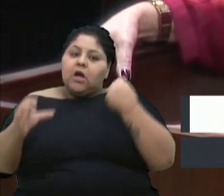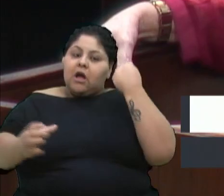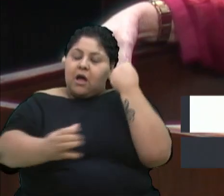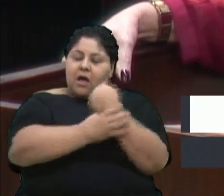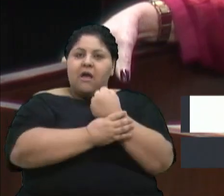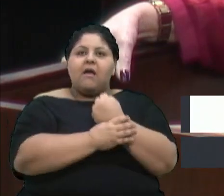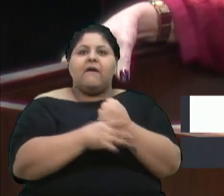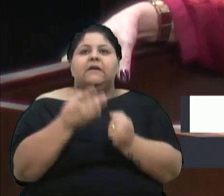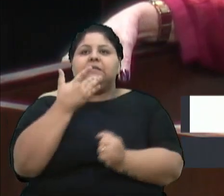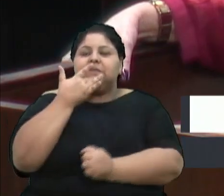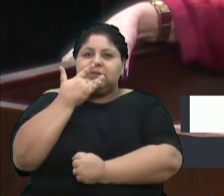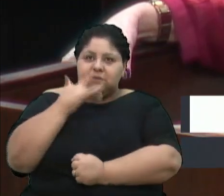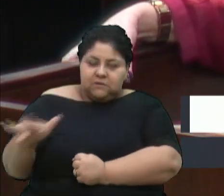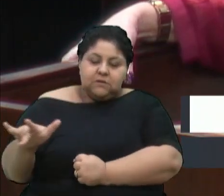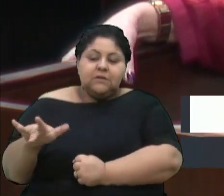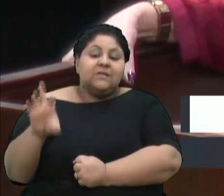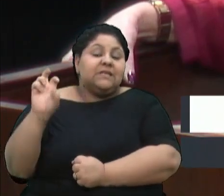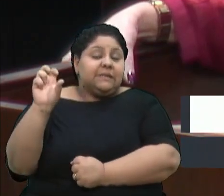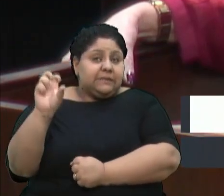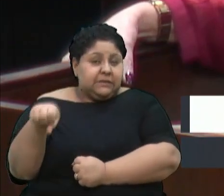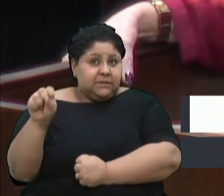crianças devem ser